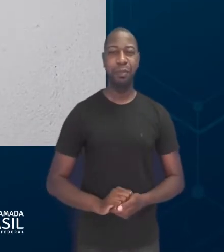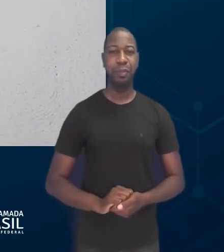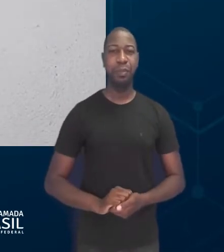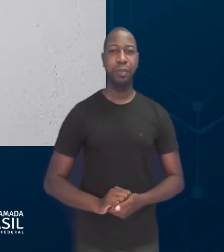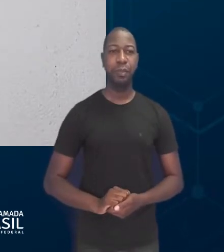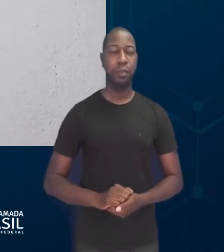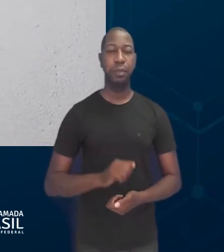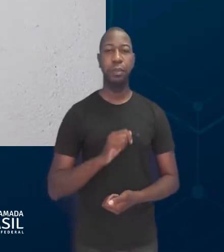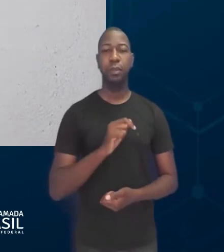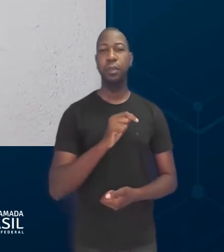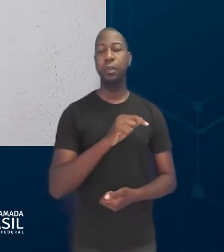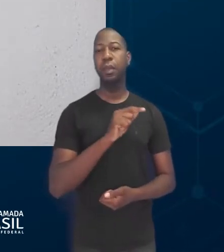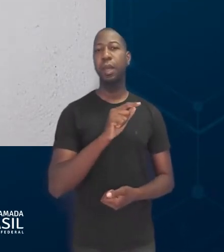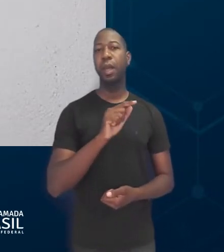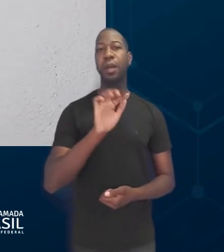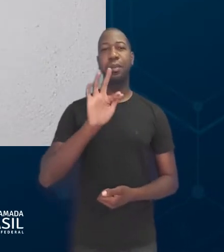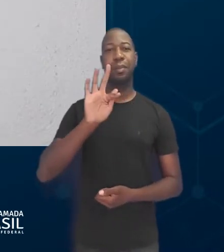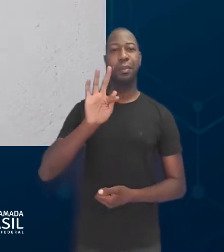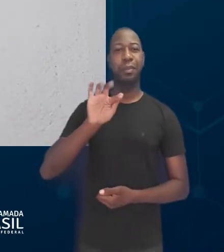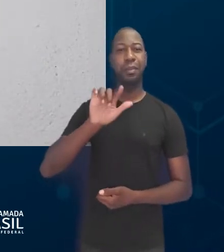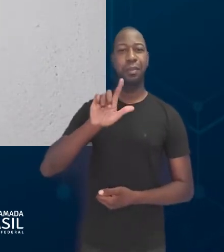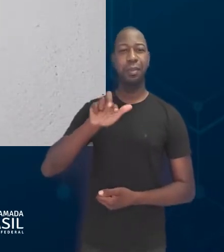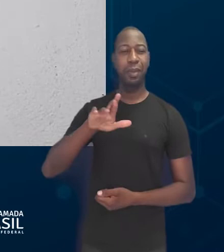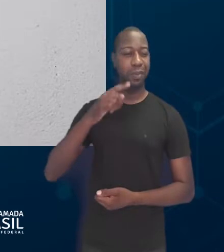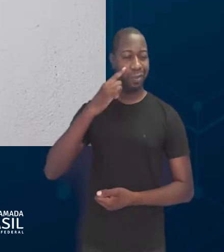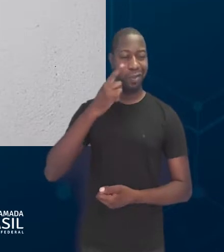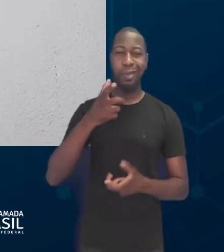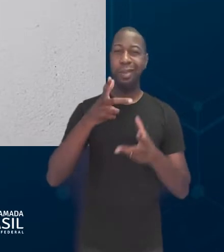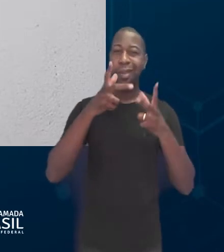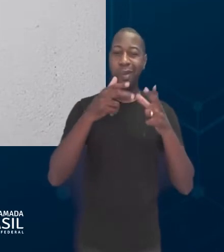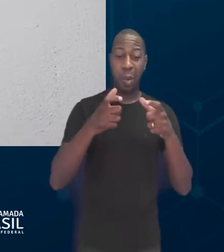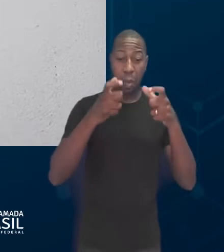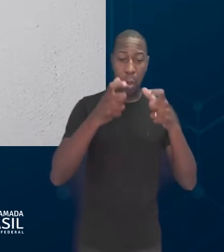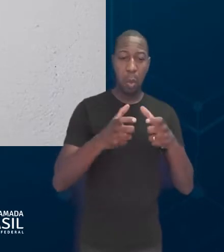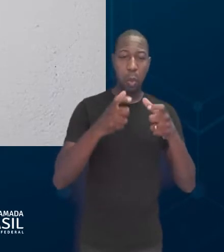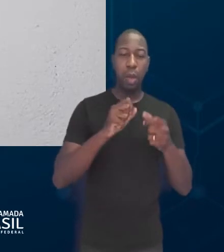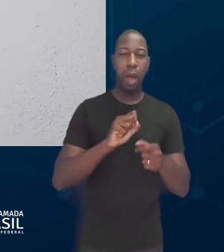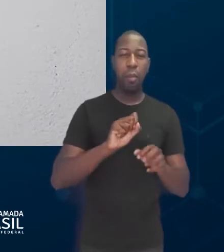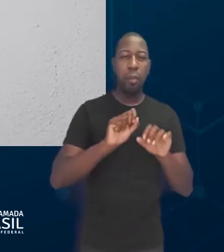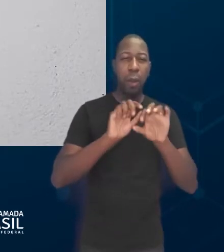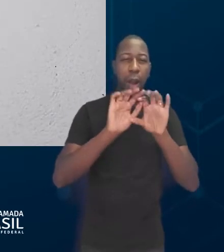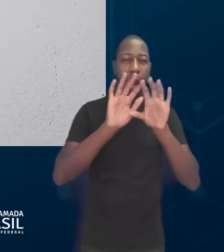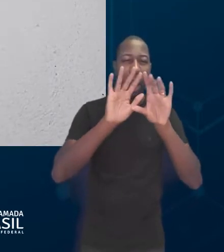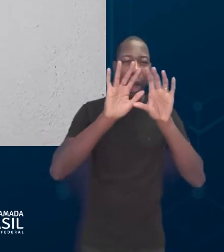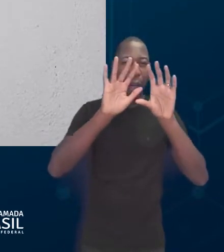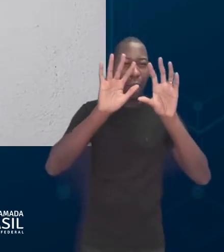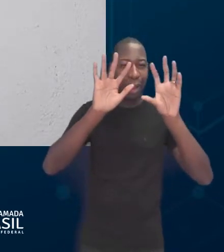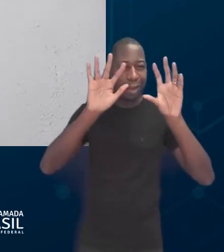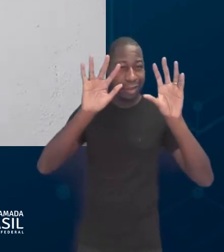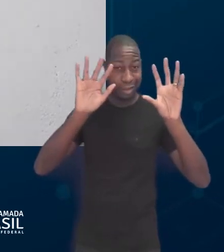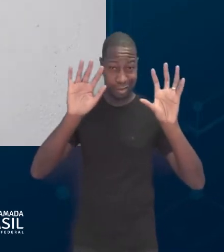a gente pode conhecer pessoas novas, livros novos,